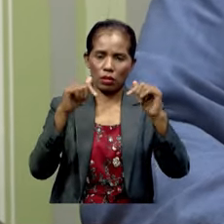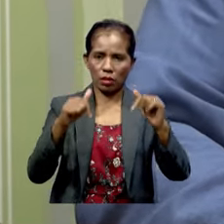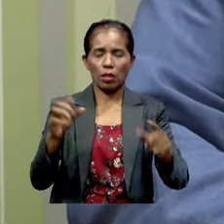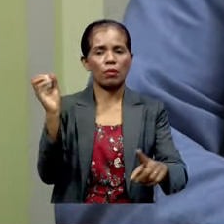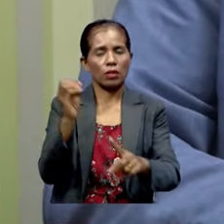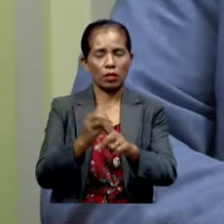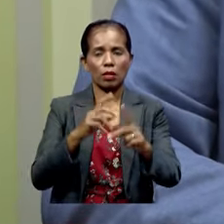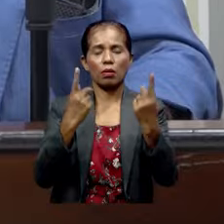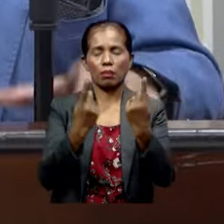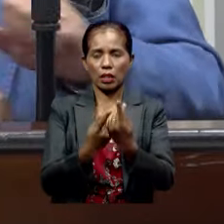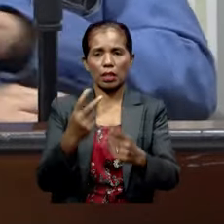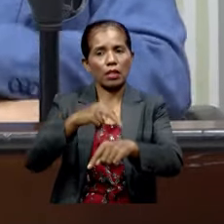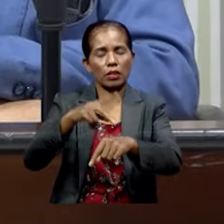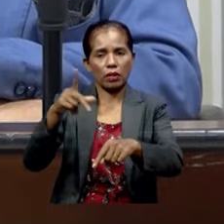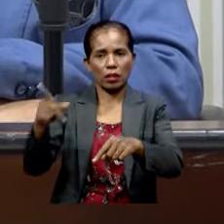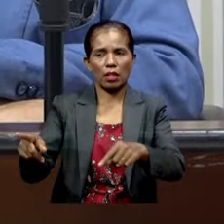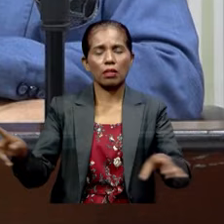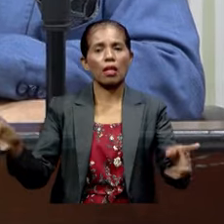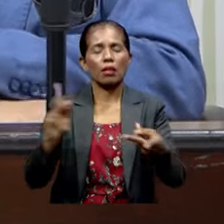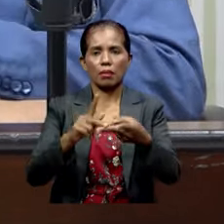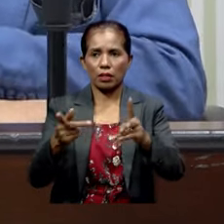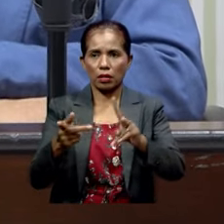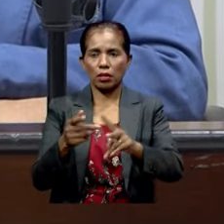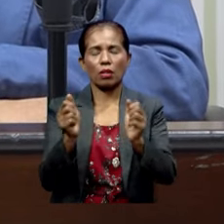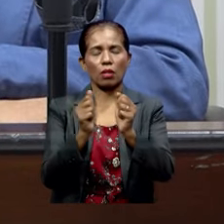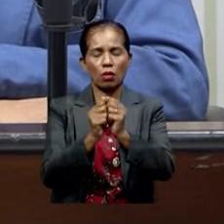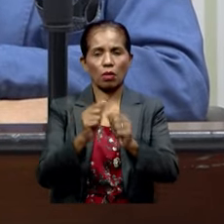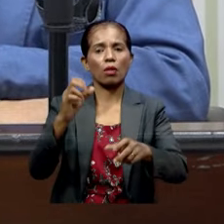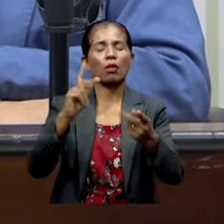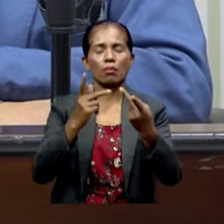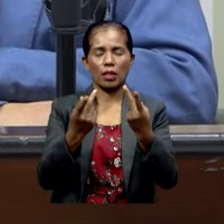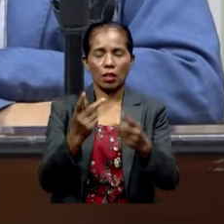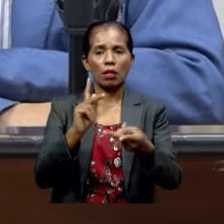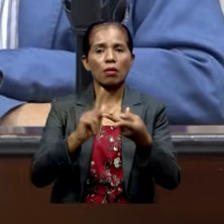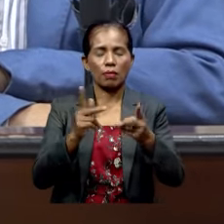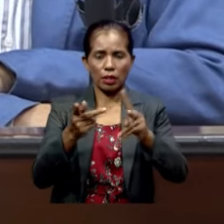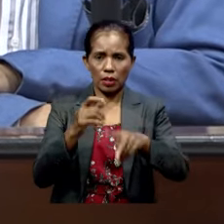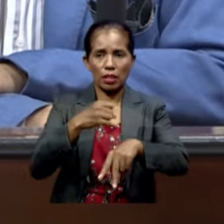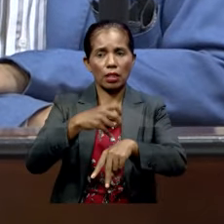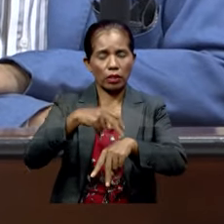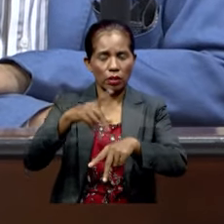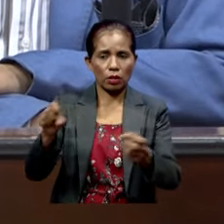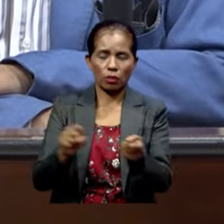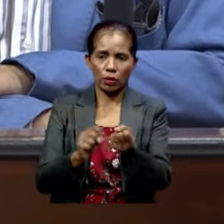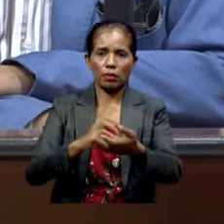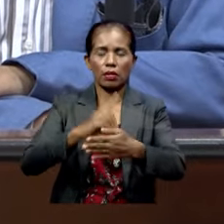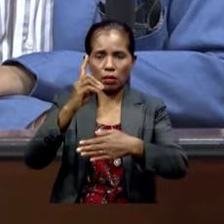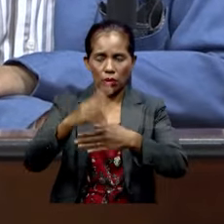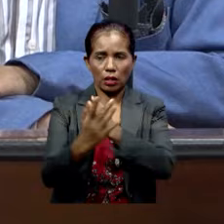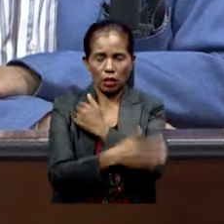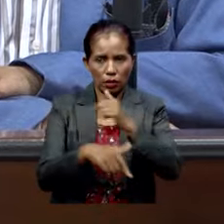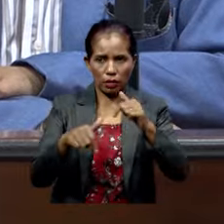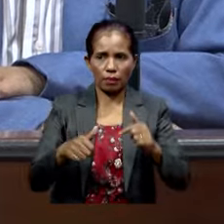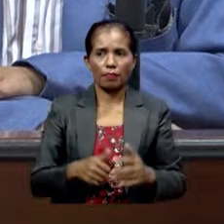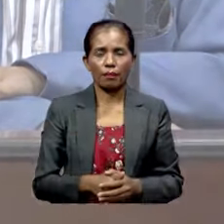oportunidade ba empresário nacional atuhalo parceria, ho empresário internacional sira, ho di contribui ba desenvolvimento e harailaran. Fórum nem